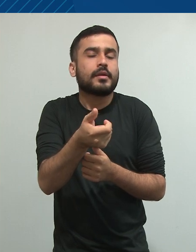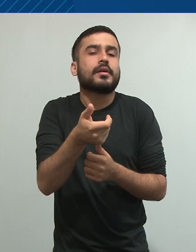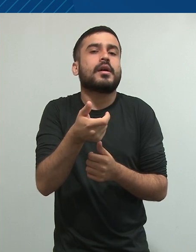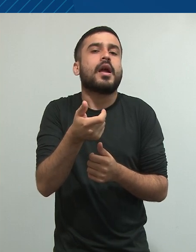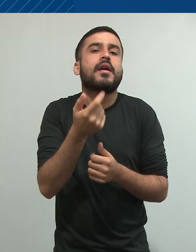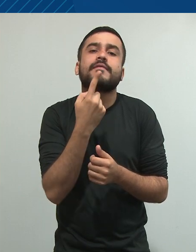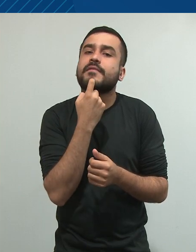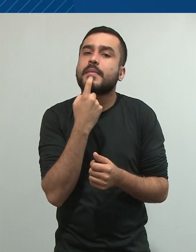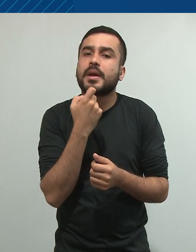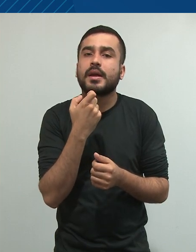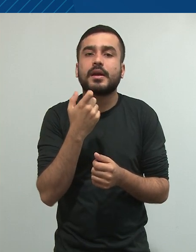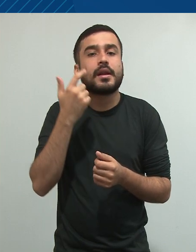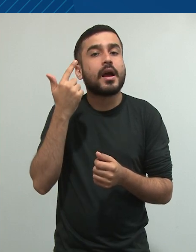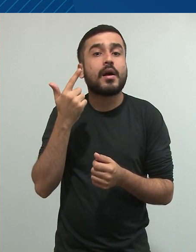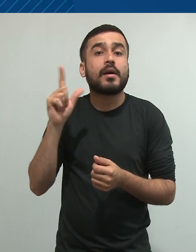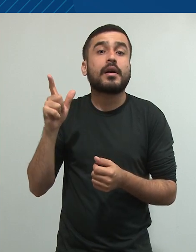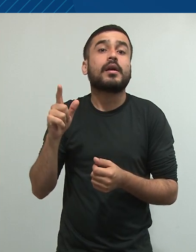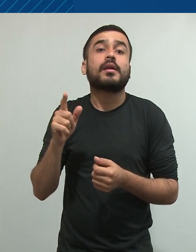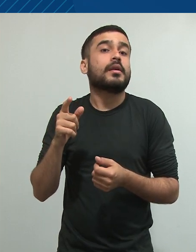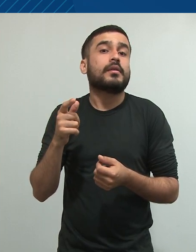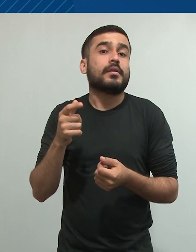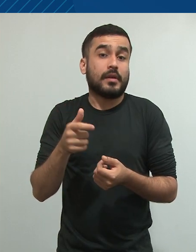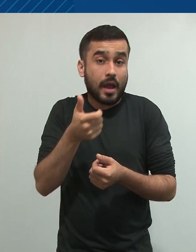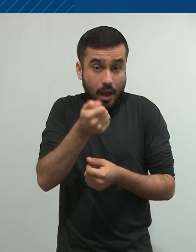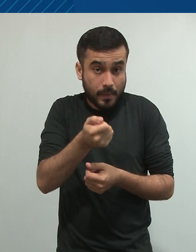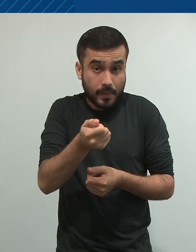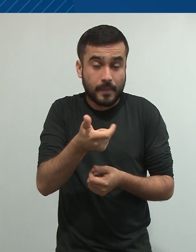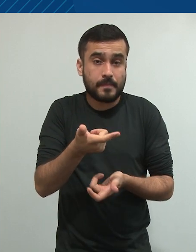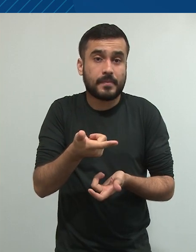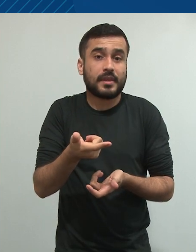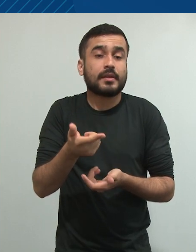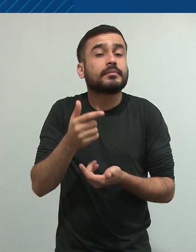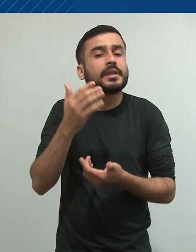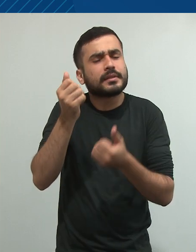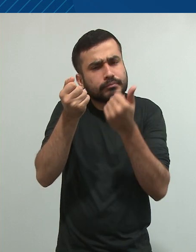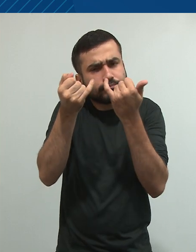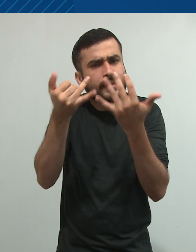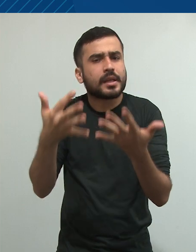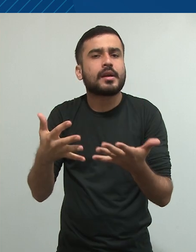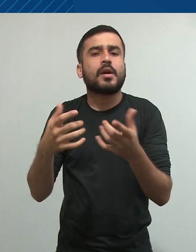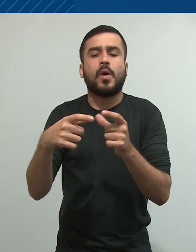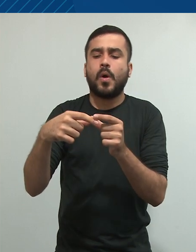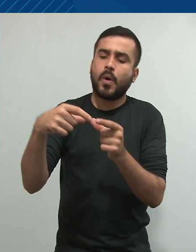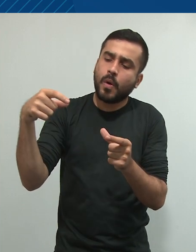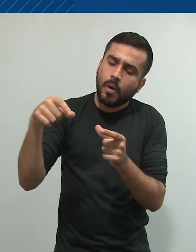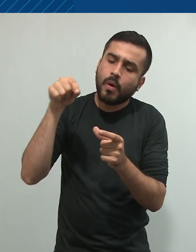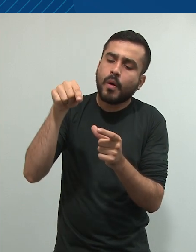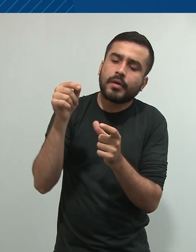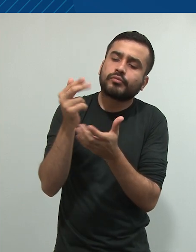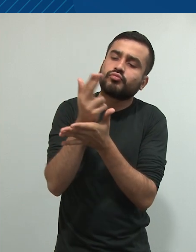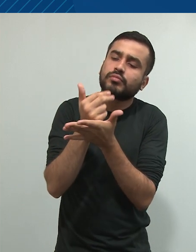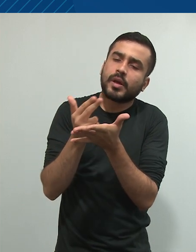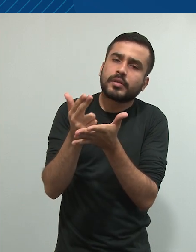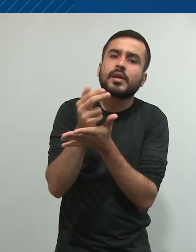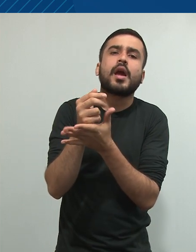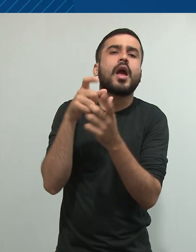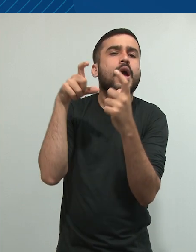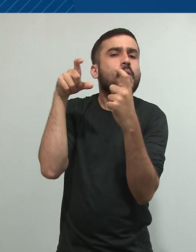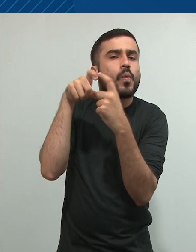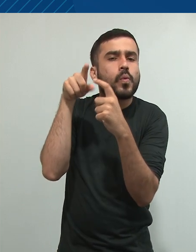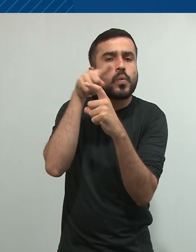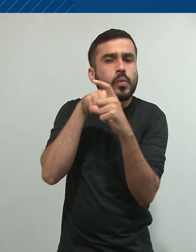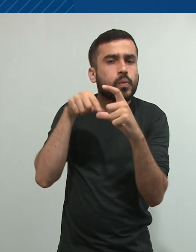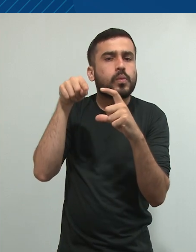vovó é de outro tempo. Ela não apertava o botão do controle remoto. Você tem que explicar. Olha, um botão vermelho tem um desenho